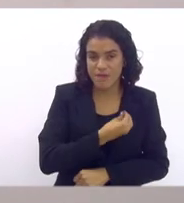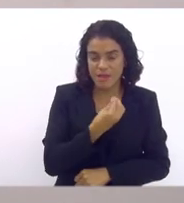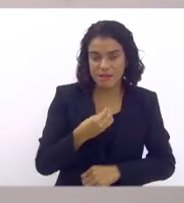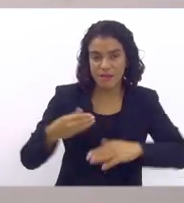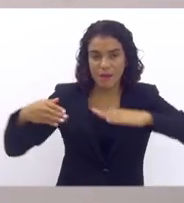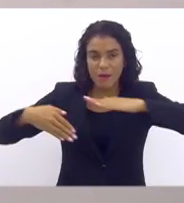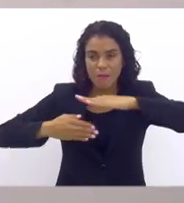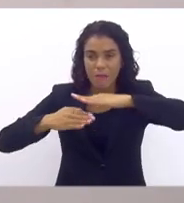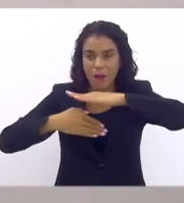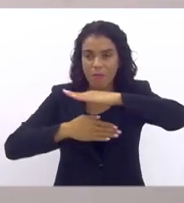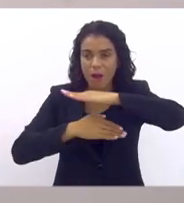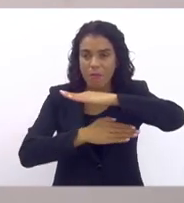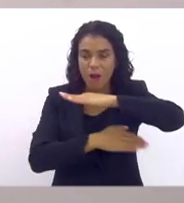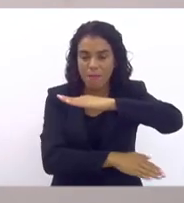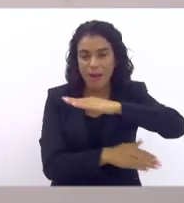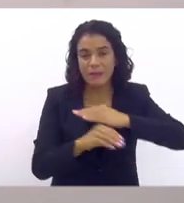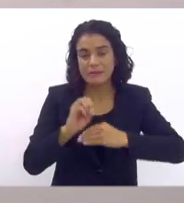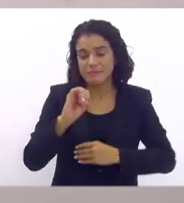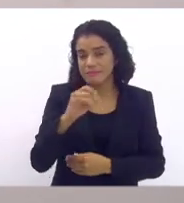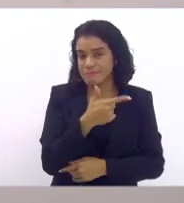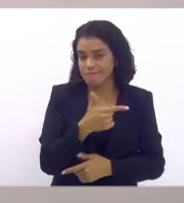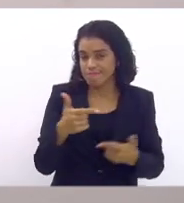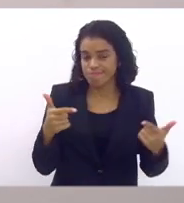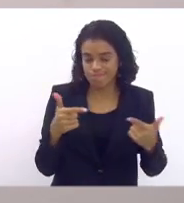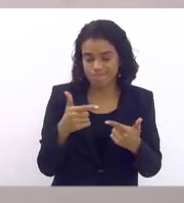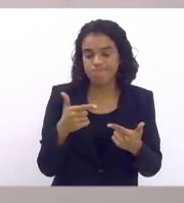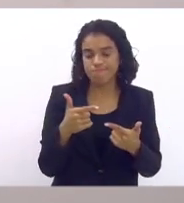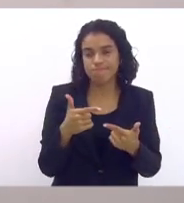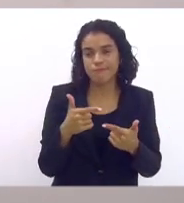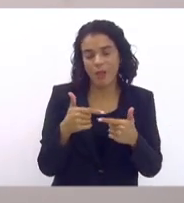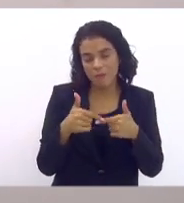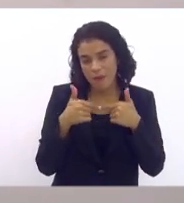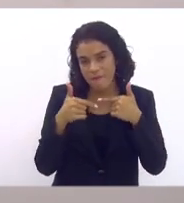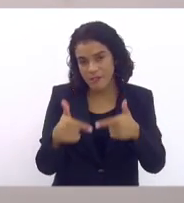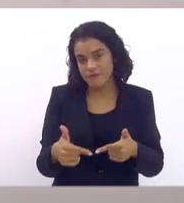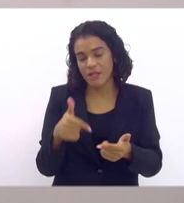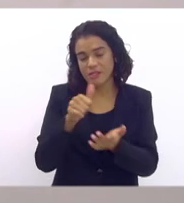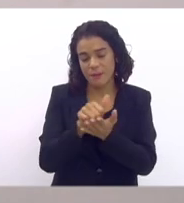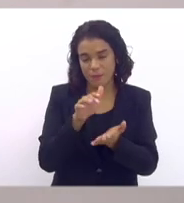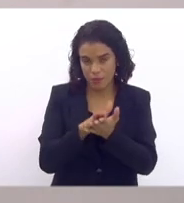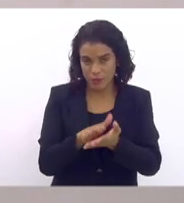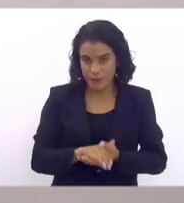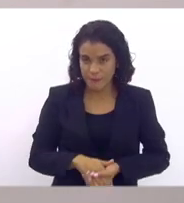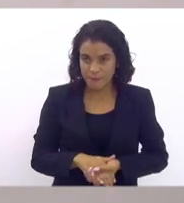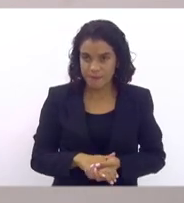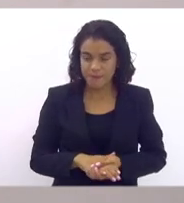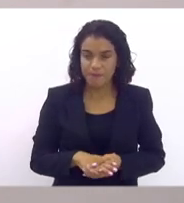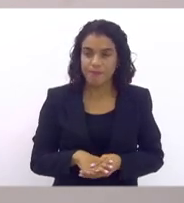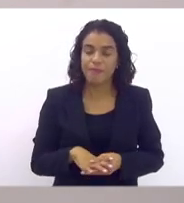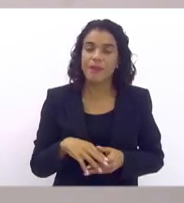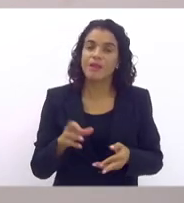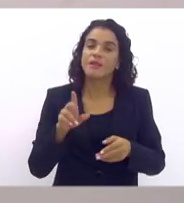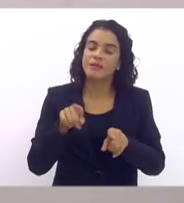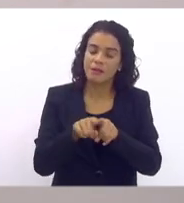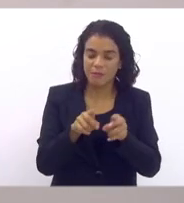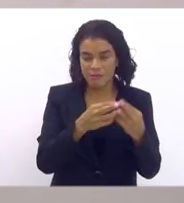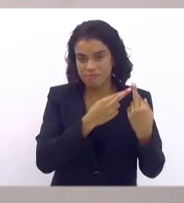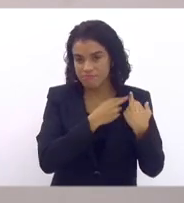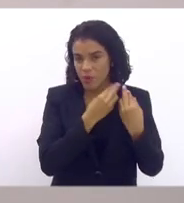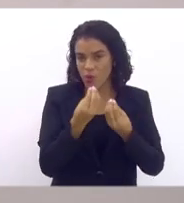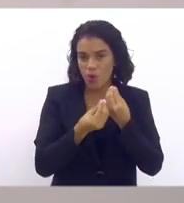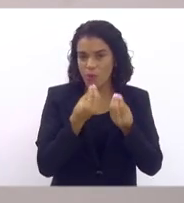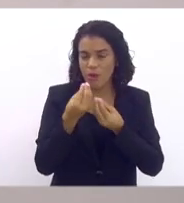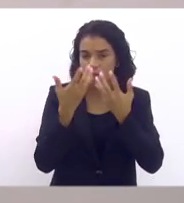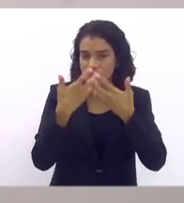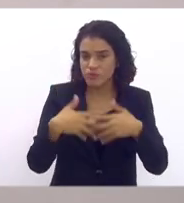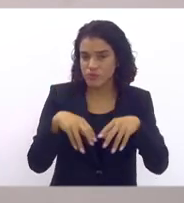vazamento de óleo Então eu queria saber qual a efetividade dessas multas se o o armador também é responsabilizado Como é que é o sistema do